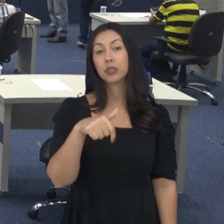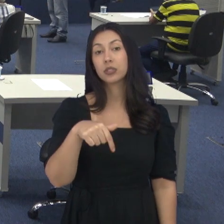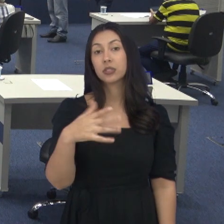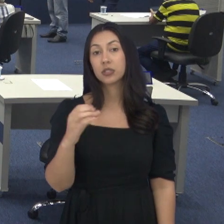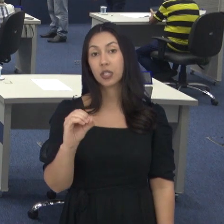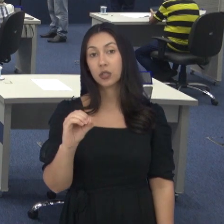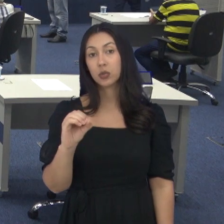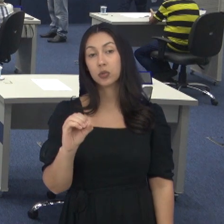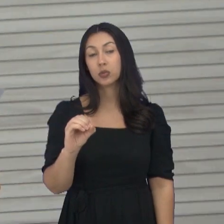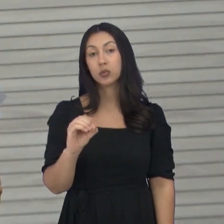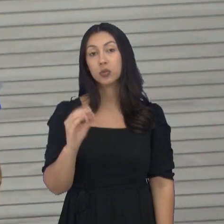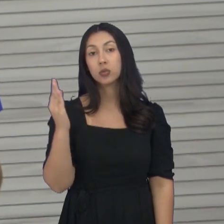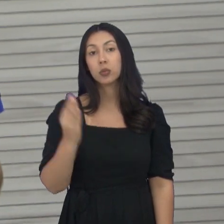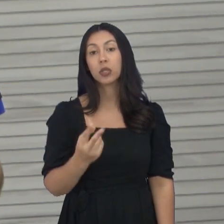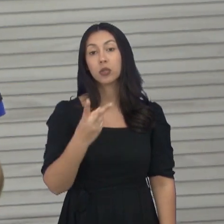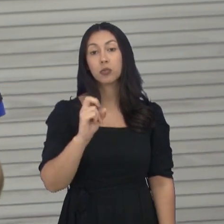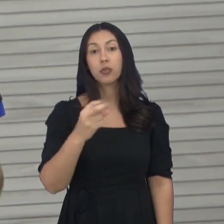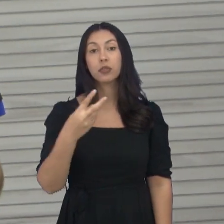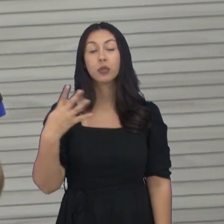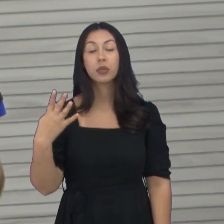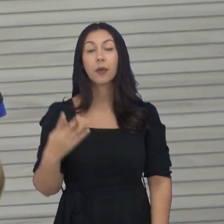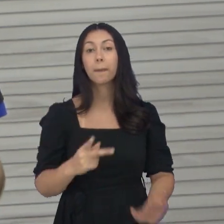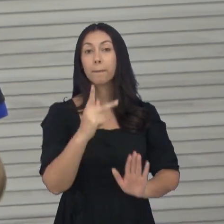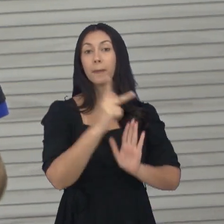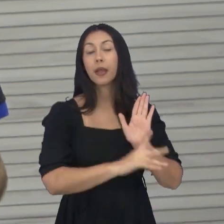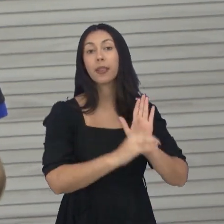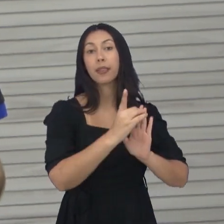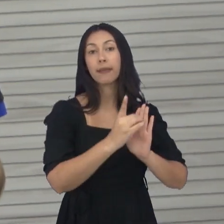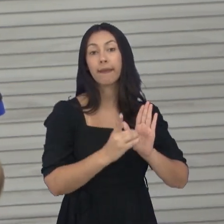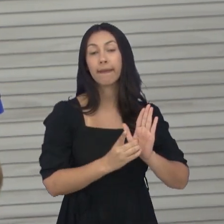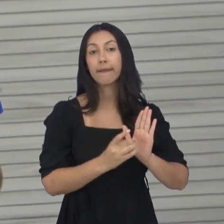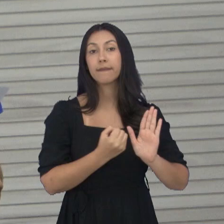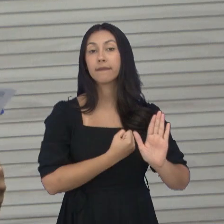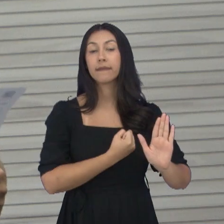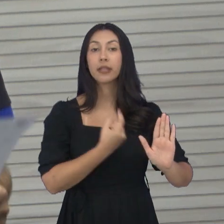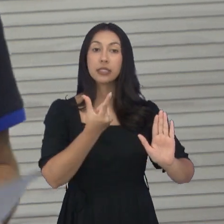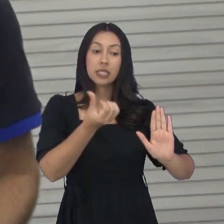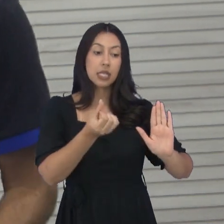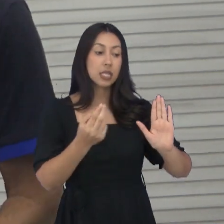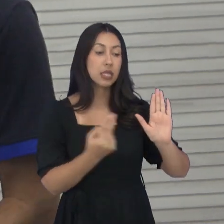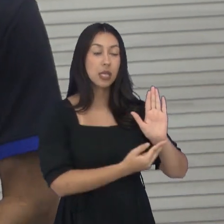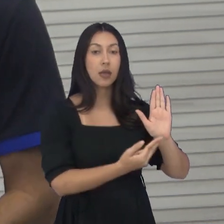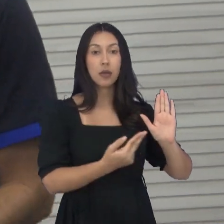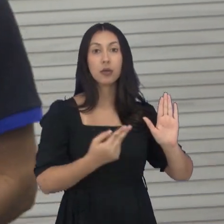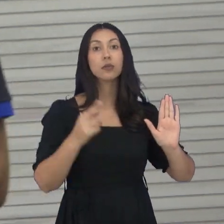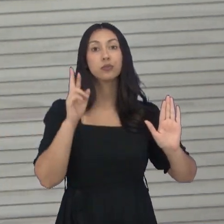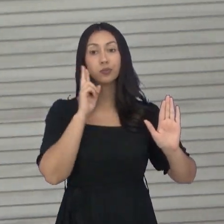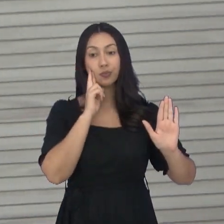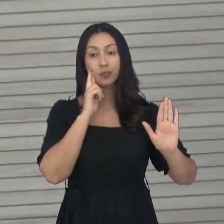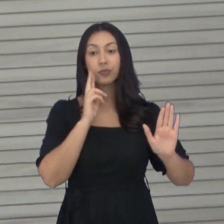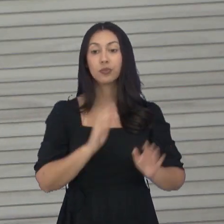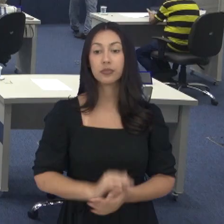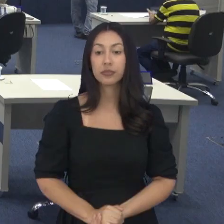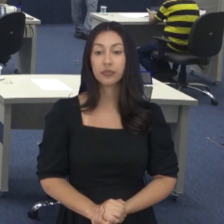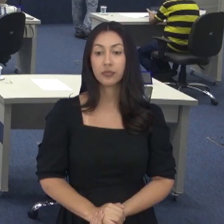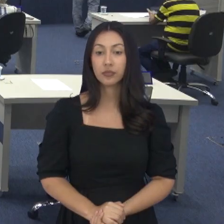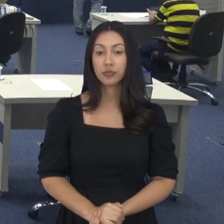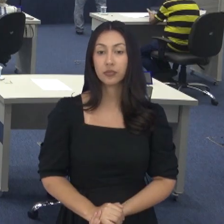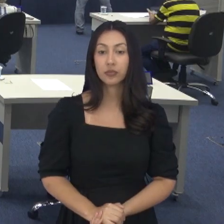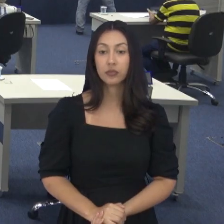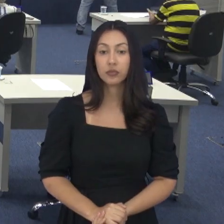4870-2024, projeto decreto legislativo número 16-2024, de minha autoria. Obrigado, presidente.